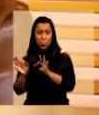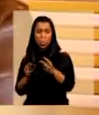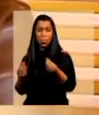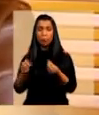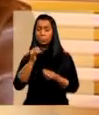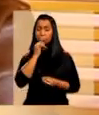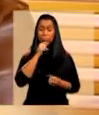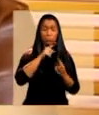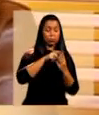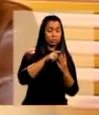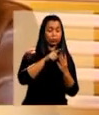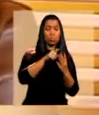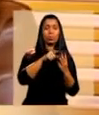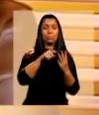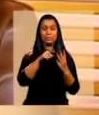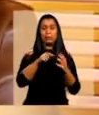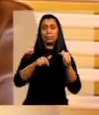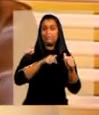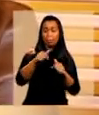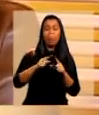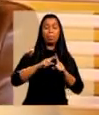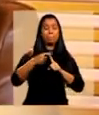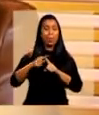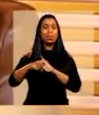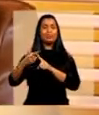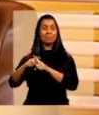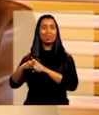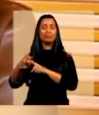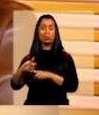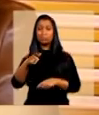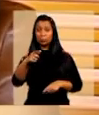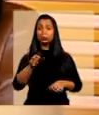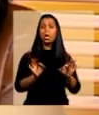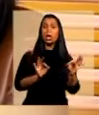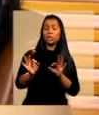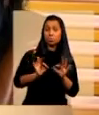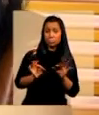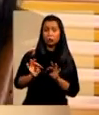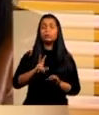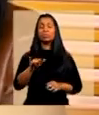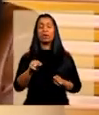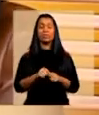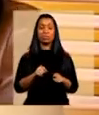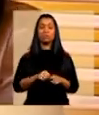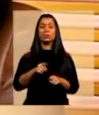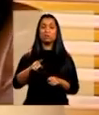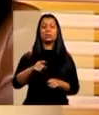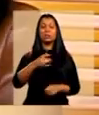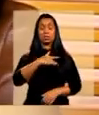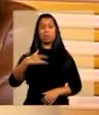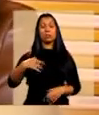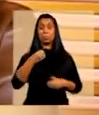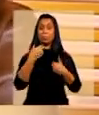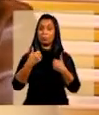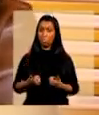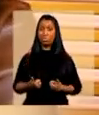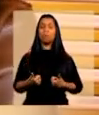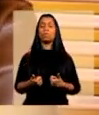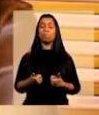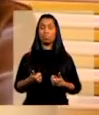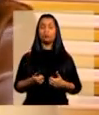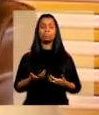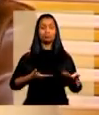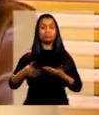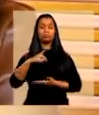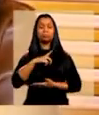estão arrumando 2, 3 trabalhos, querendo sempre mais e mais, e é como você administra que vai fazer você ter qualidade de vida e que você